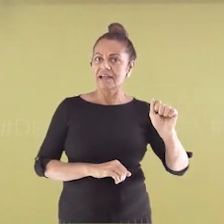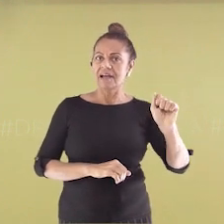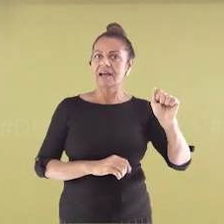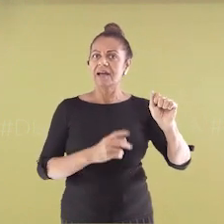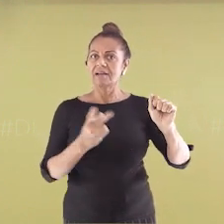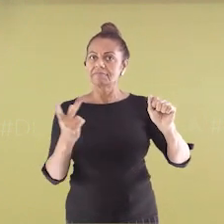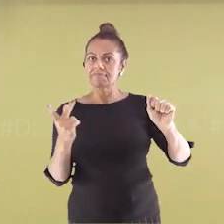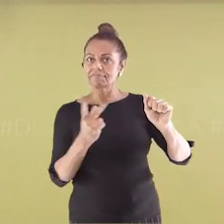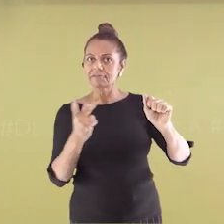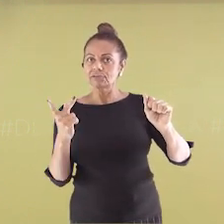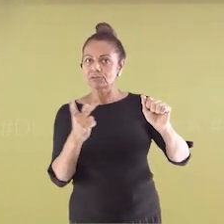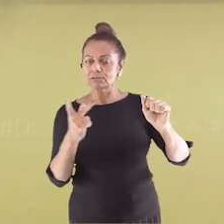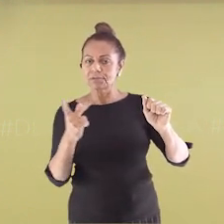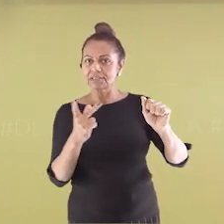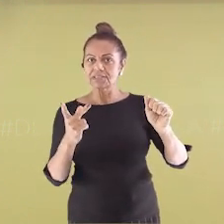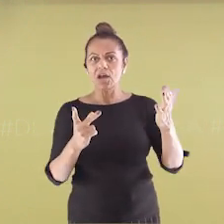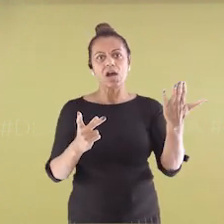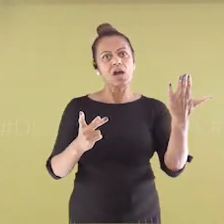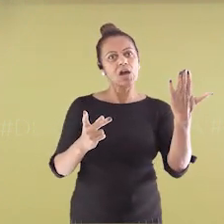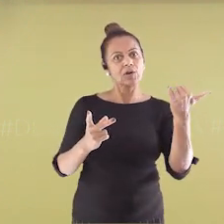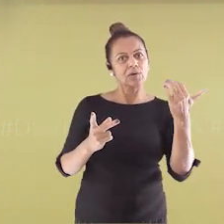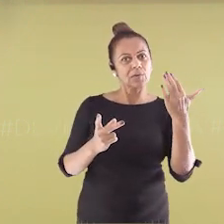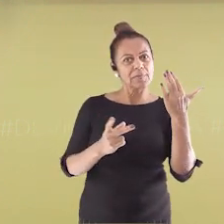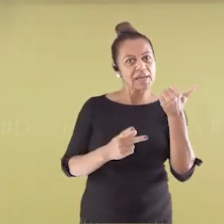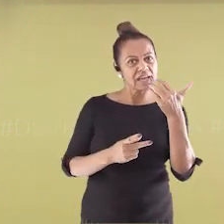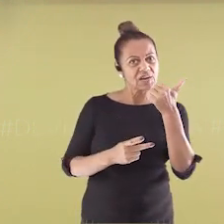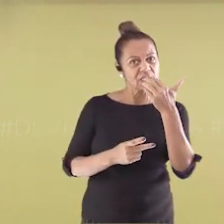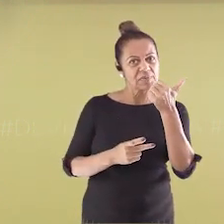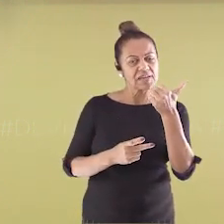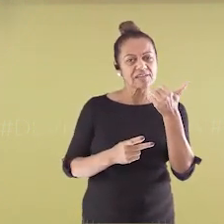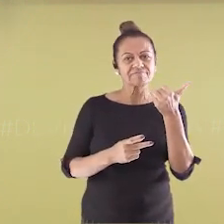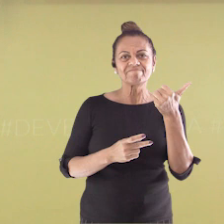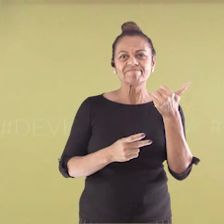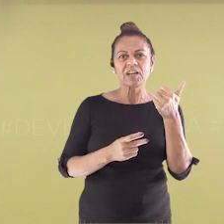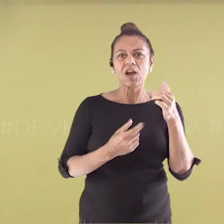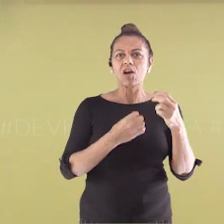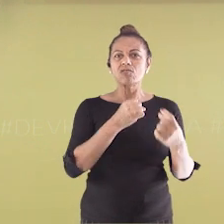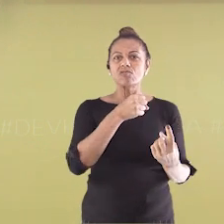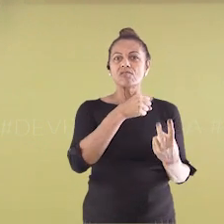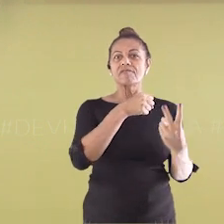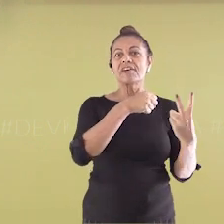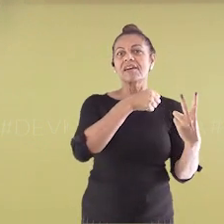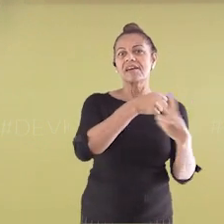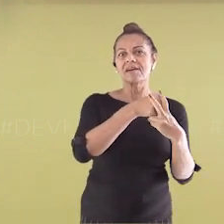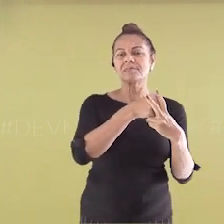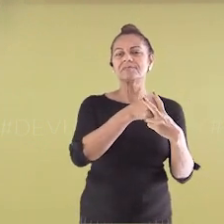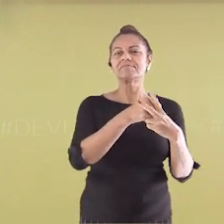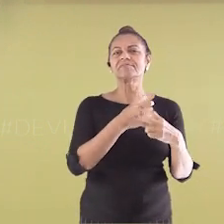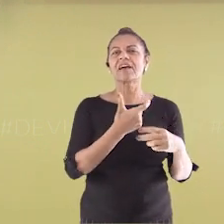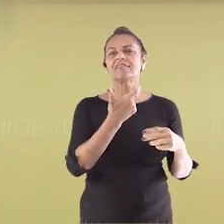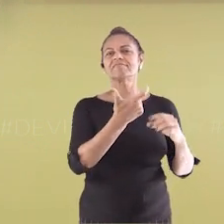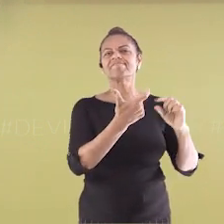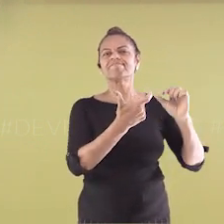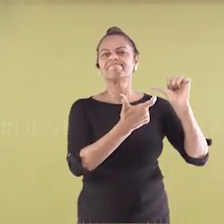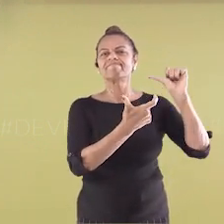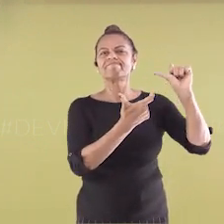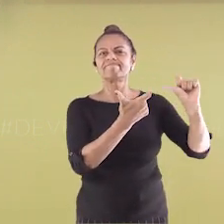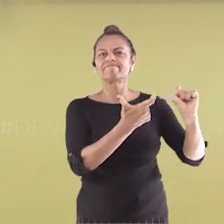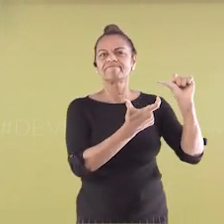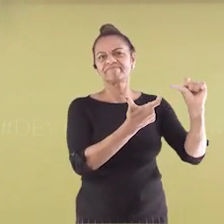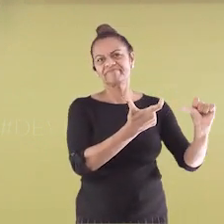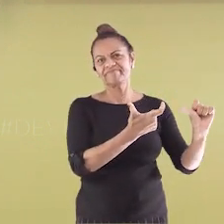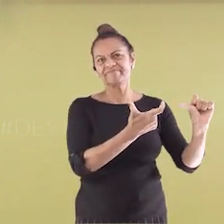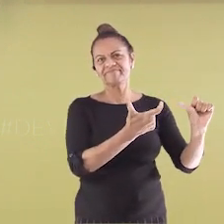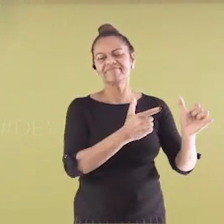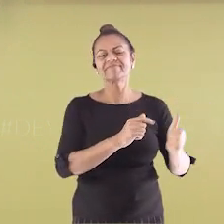ontem. Perceberam que o verbo comer mudou? Olhem só, comeu e comeram. Isso porque antes a